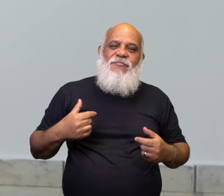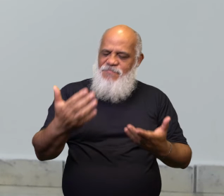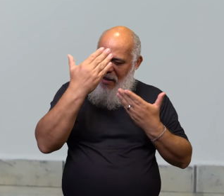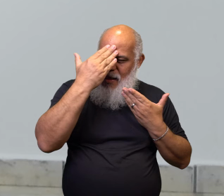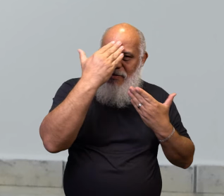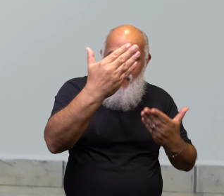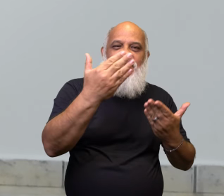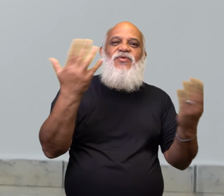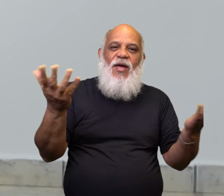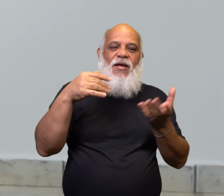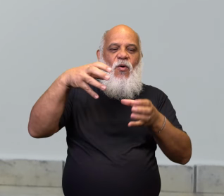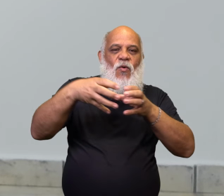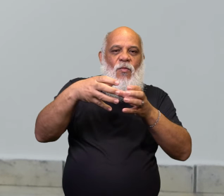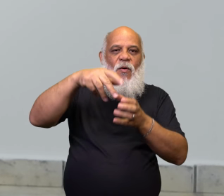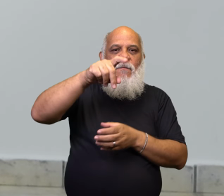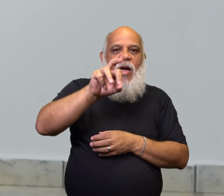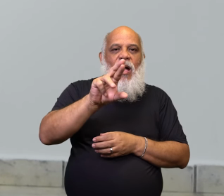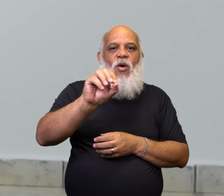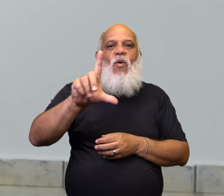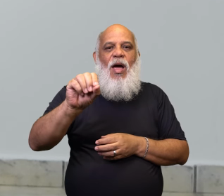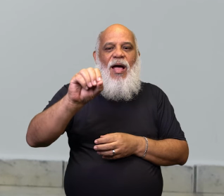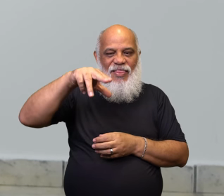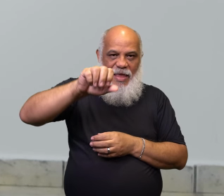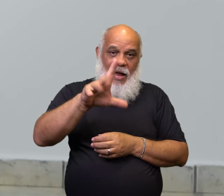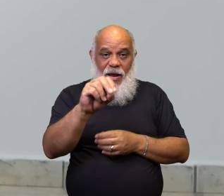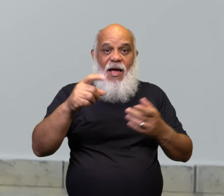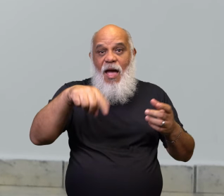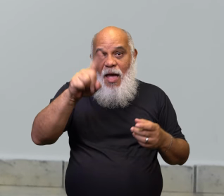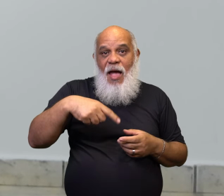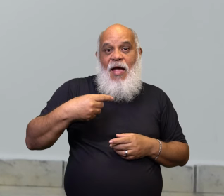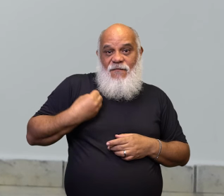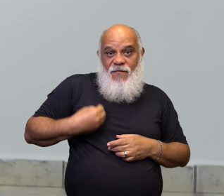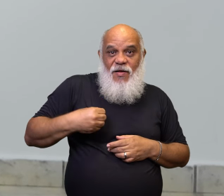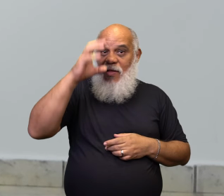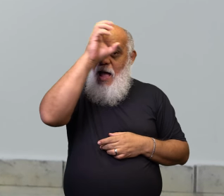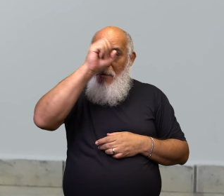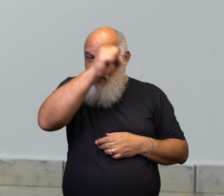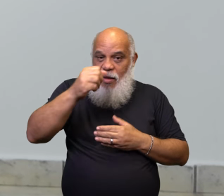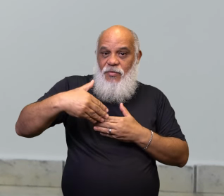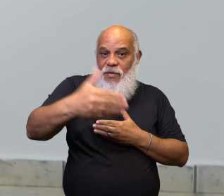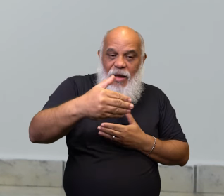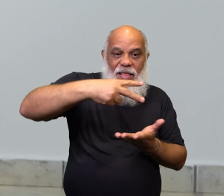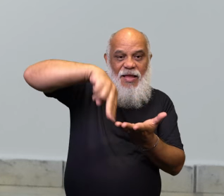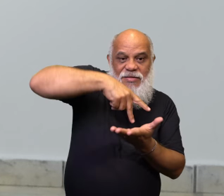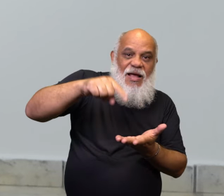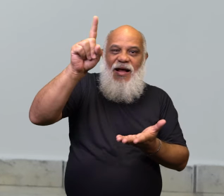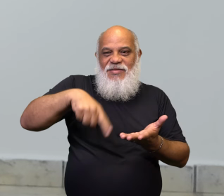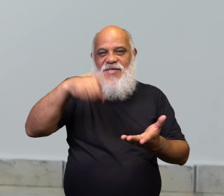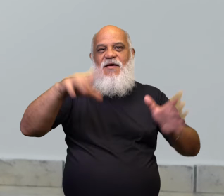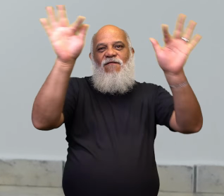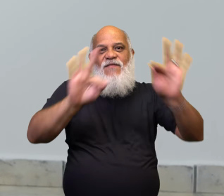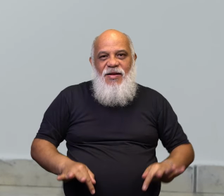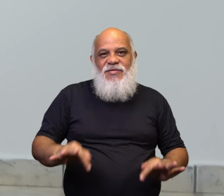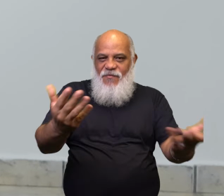agradecer. É a bela vida, é vivendo e aprendendo a dançar e ser feliz. Eu sou o Wander Rodrigues, e esse